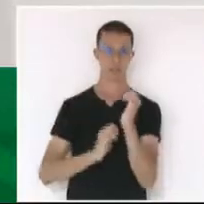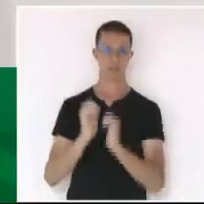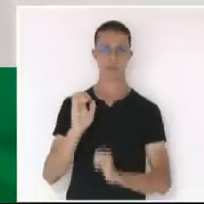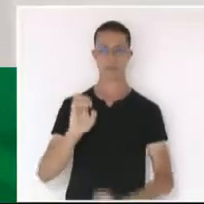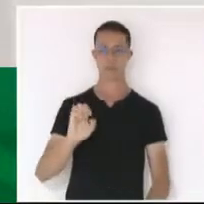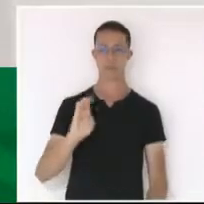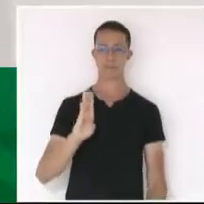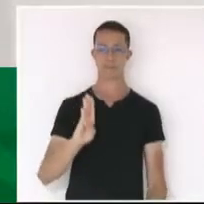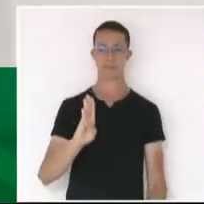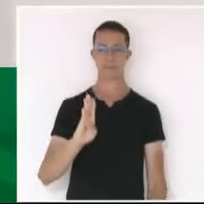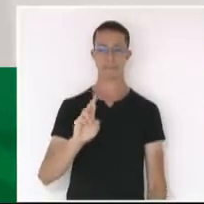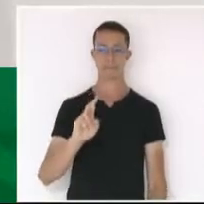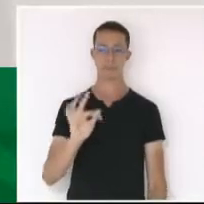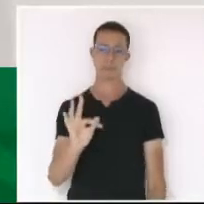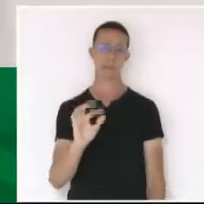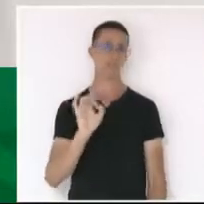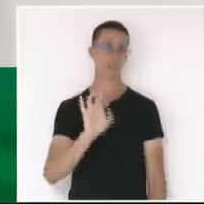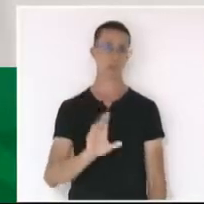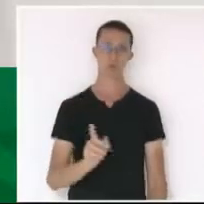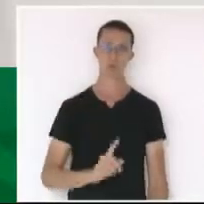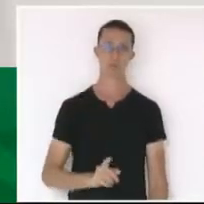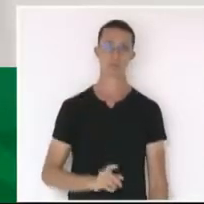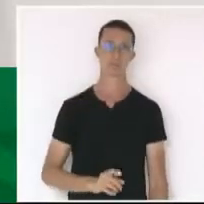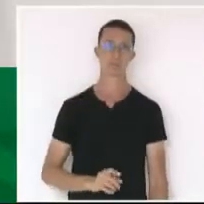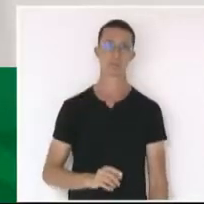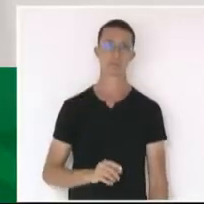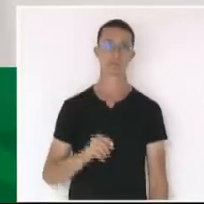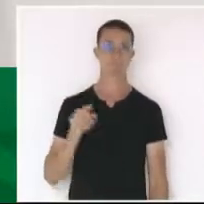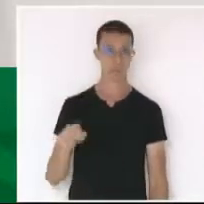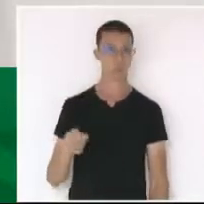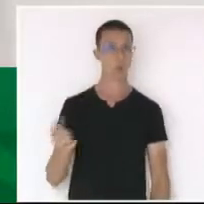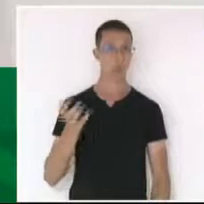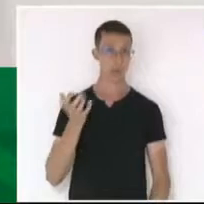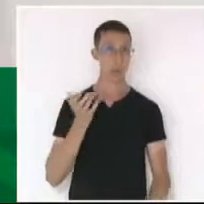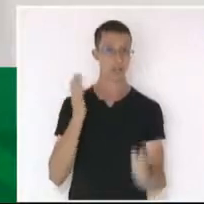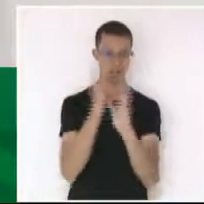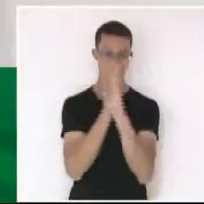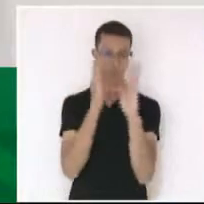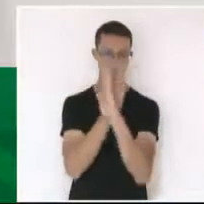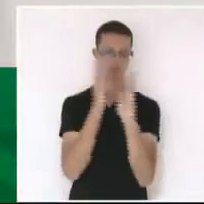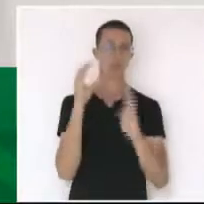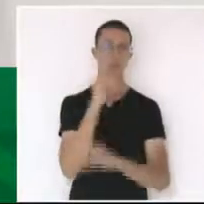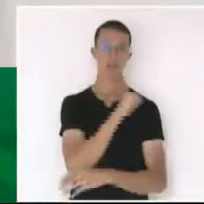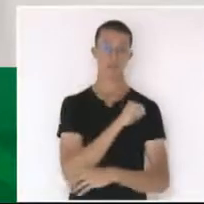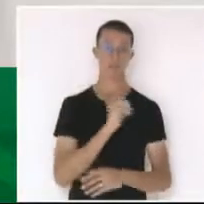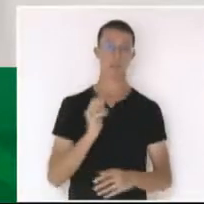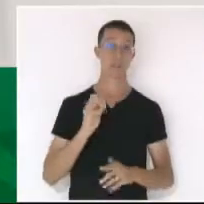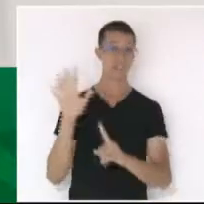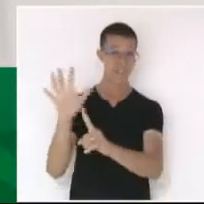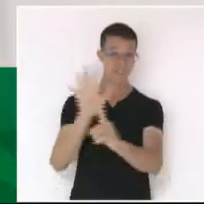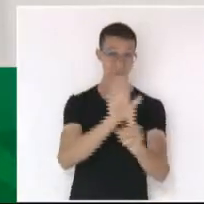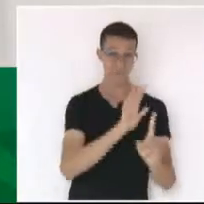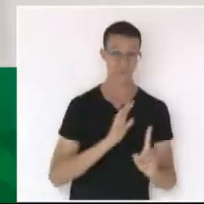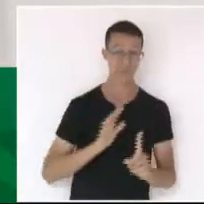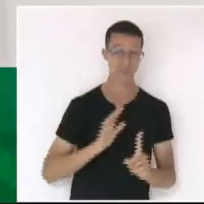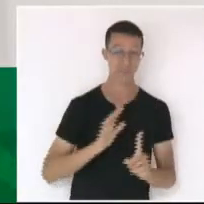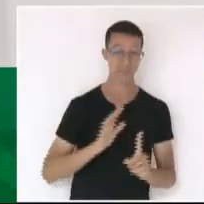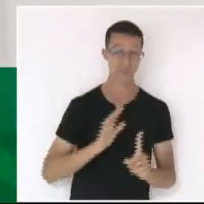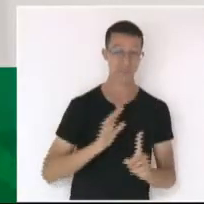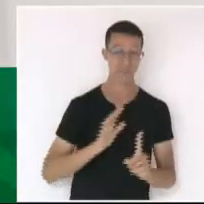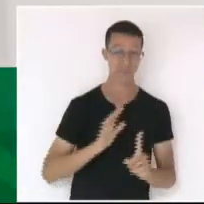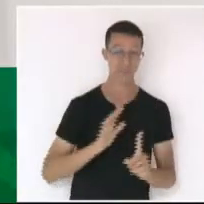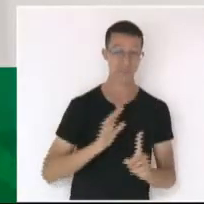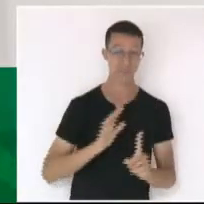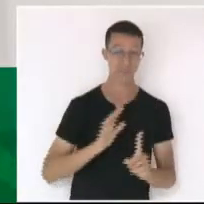ela tem tudo o interesse de que os fatos sejam apurados mas afeta todos aqueles que precisam que